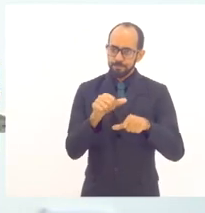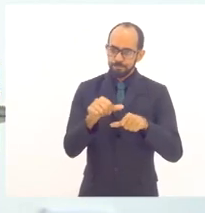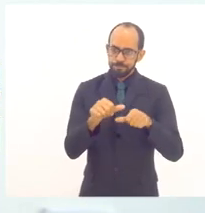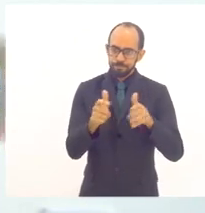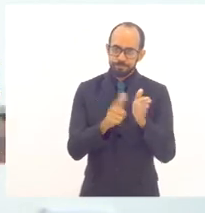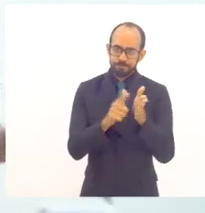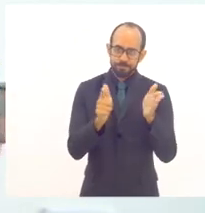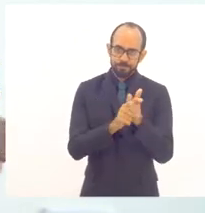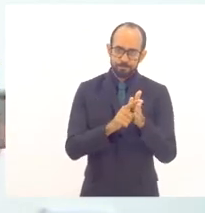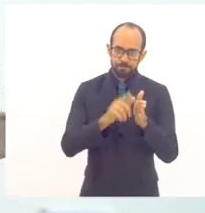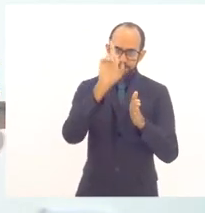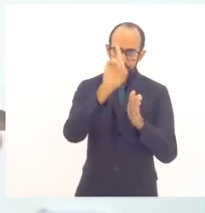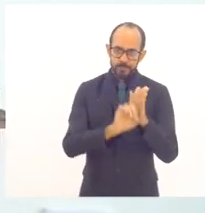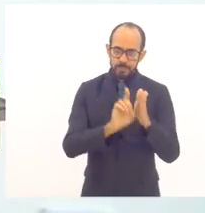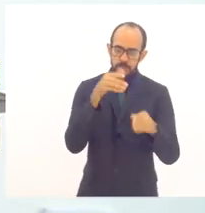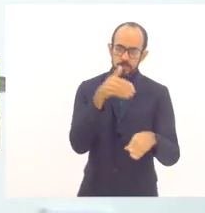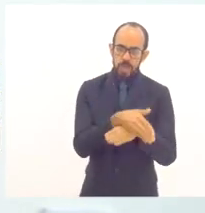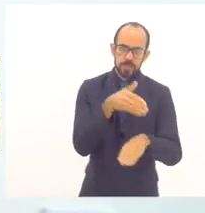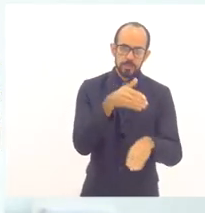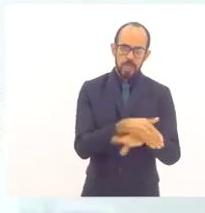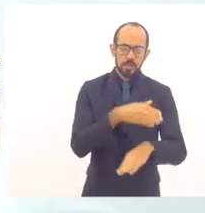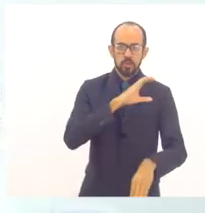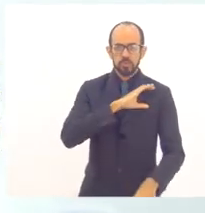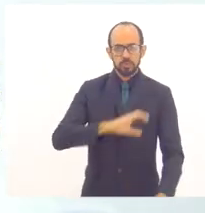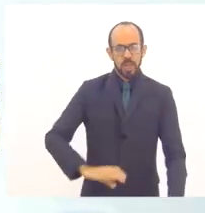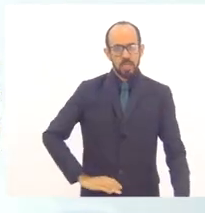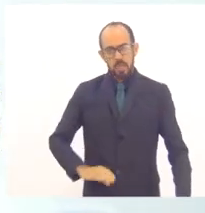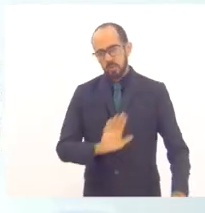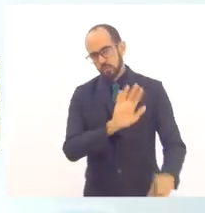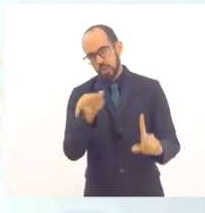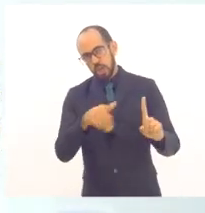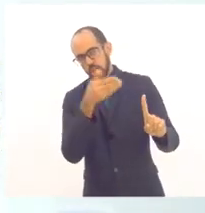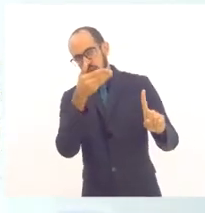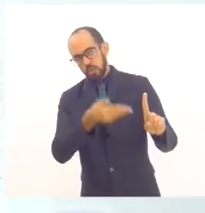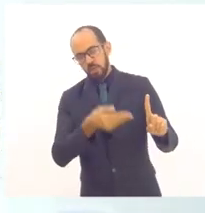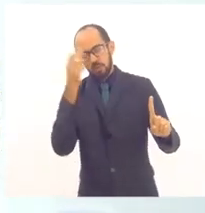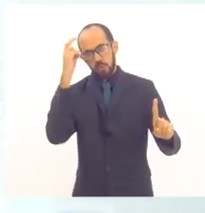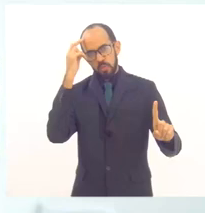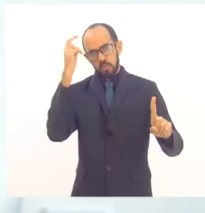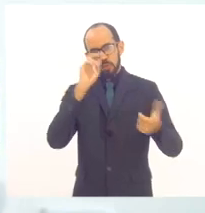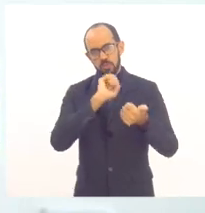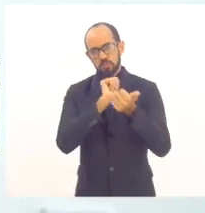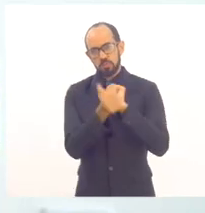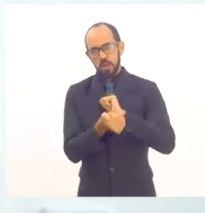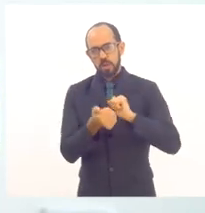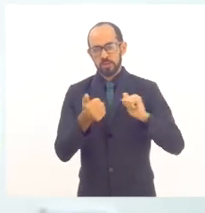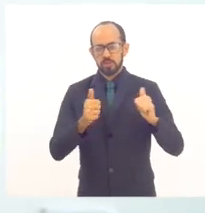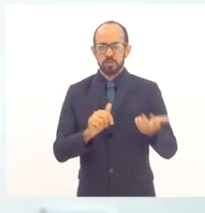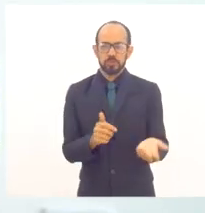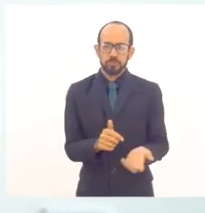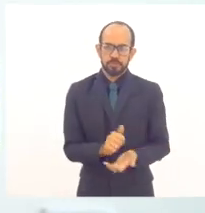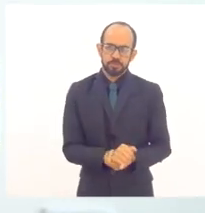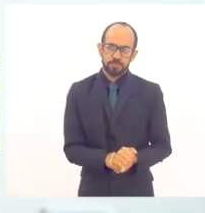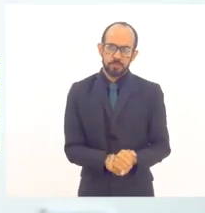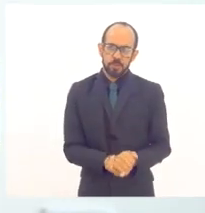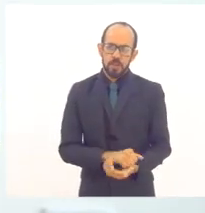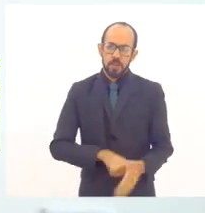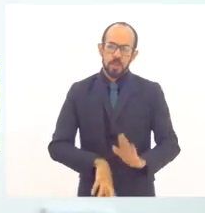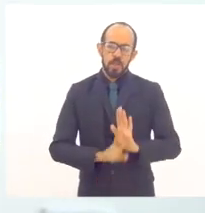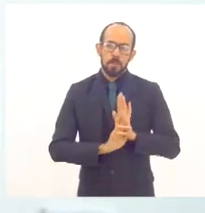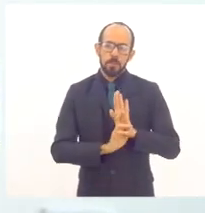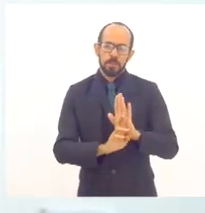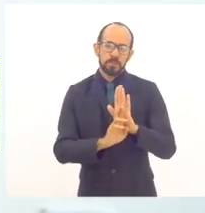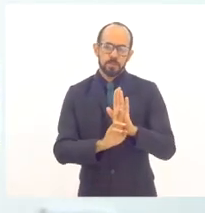direito, direito de cidadania, direito ao reconhecimento, à cultura, ao esporte, né? À